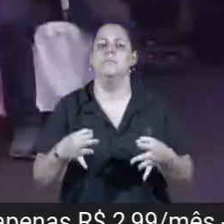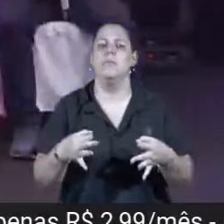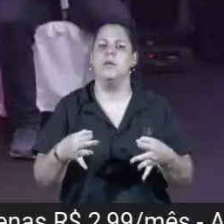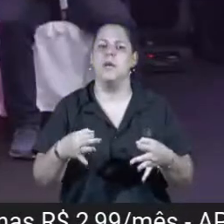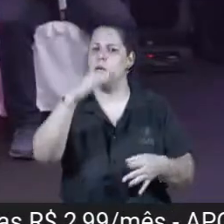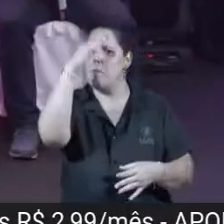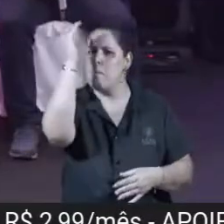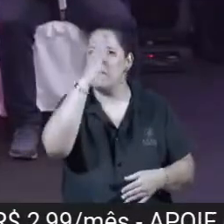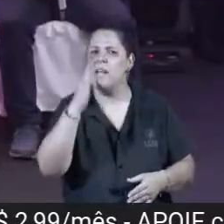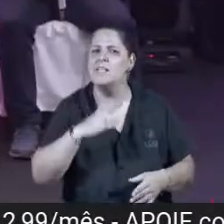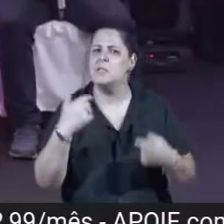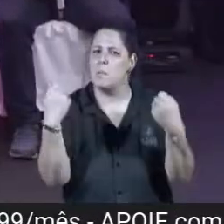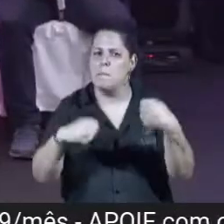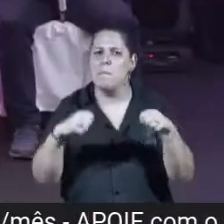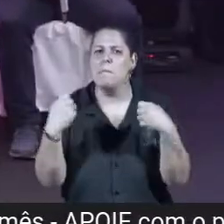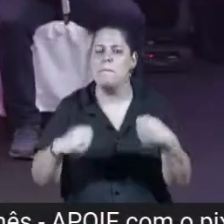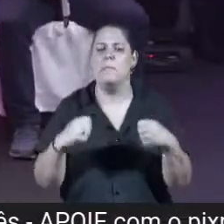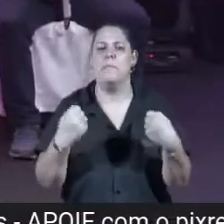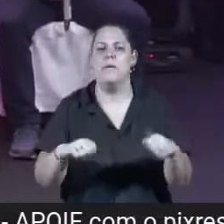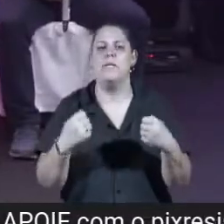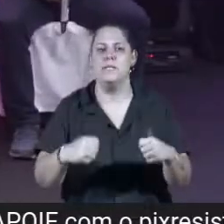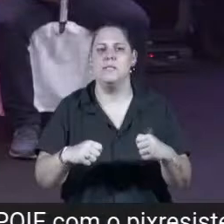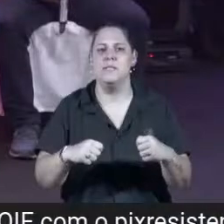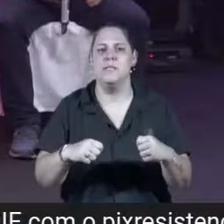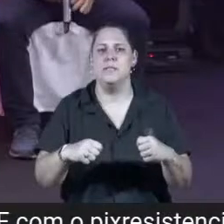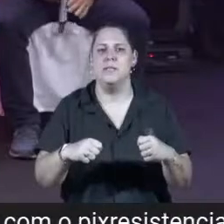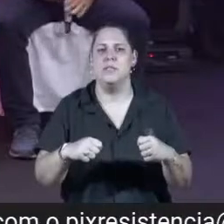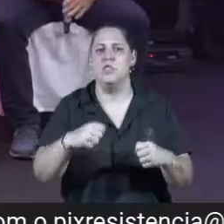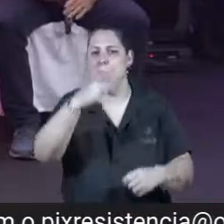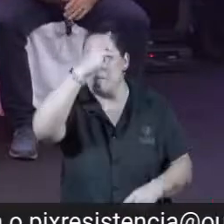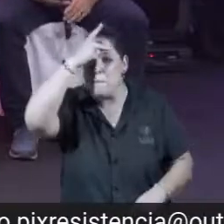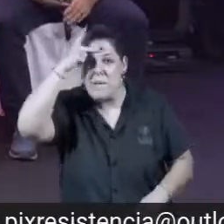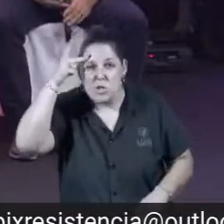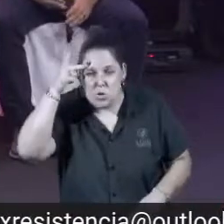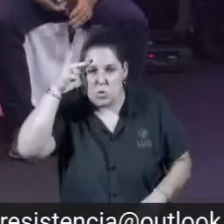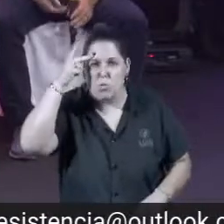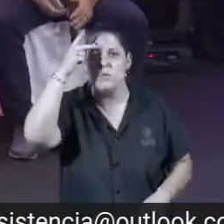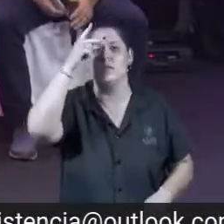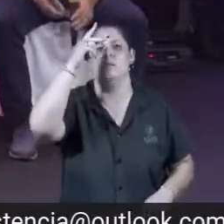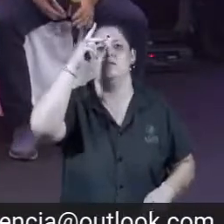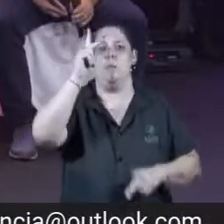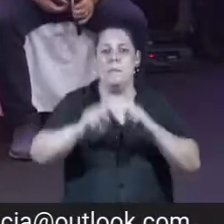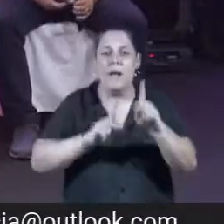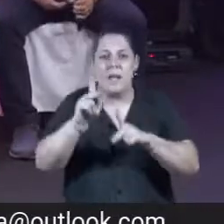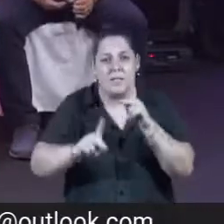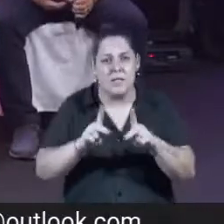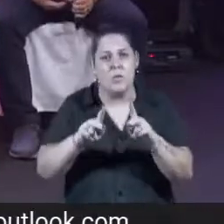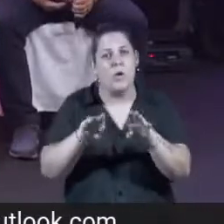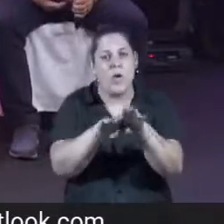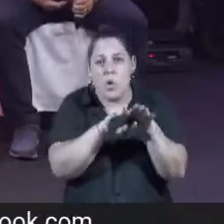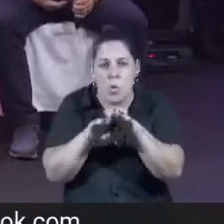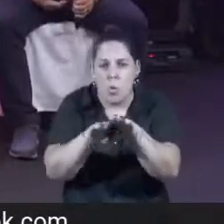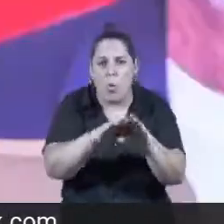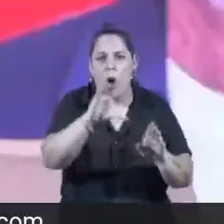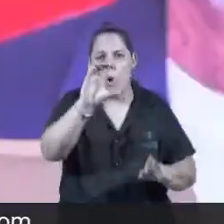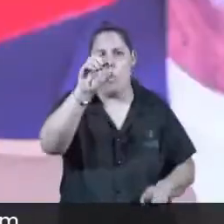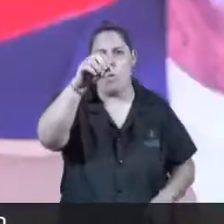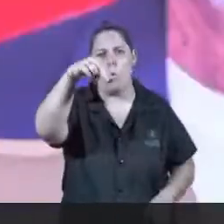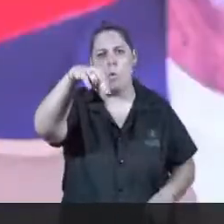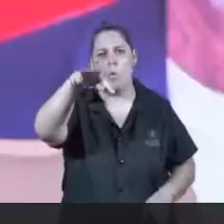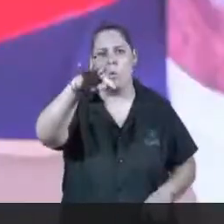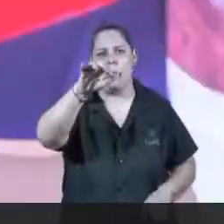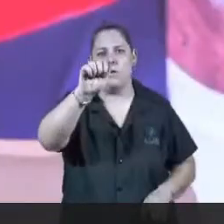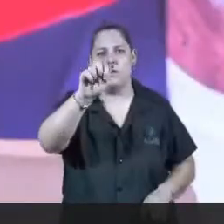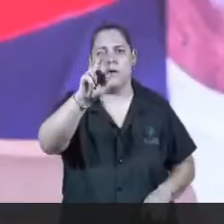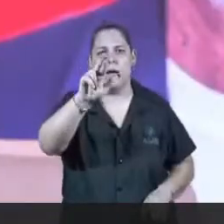de que o Brasil precisa de brasileiros e brasileiras como você, que escolhe